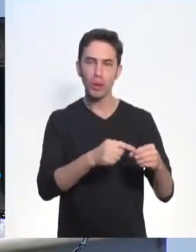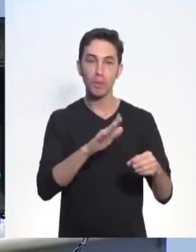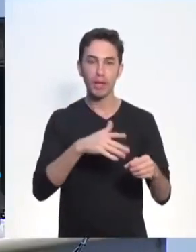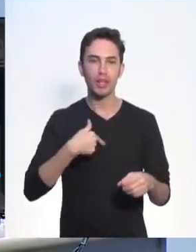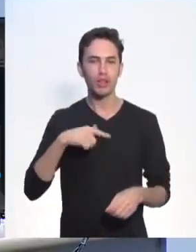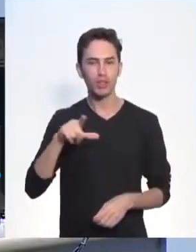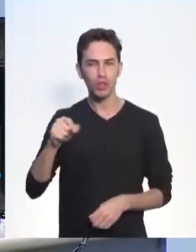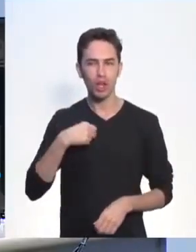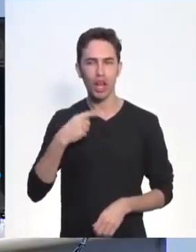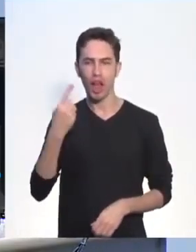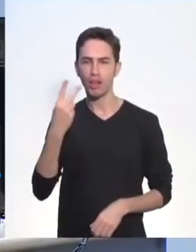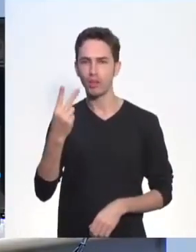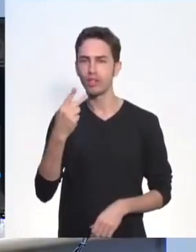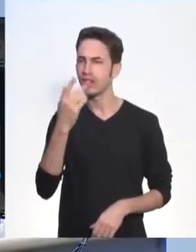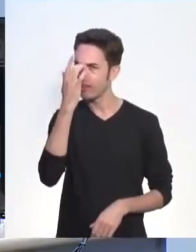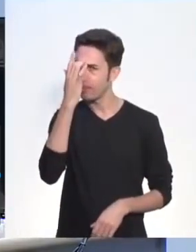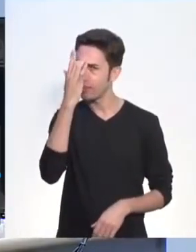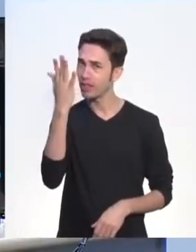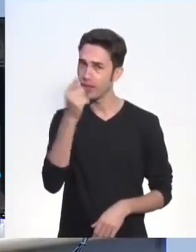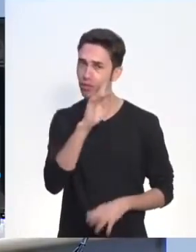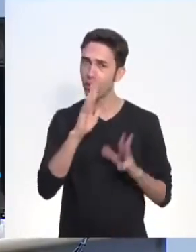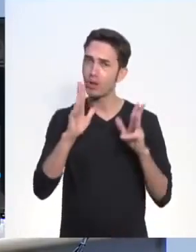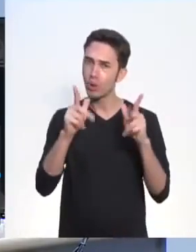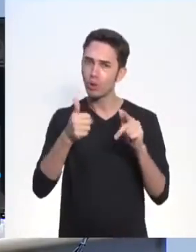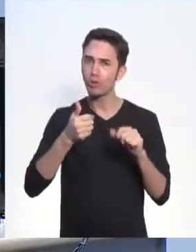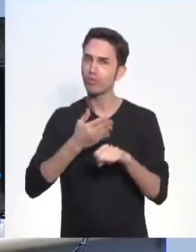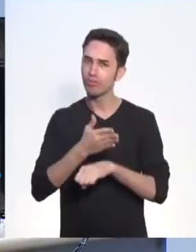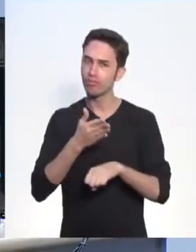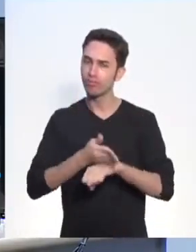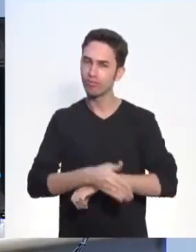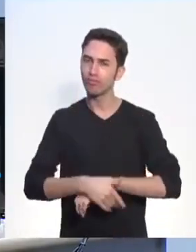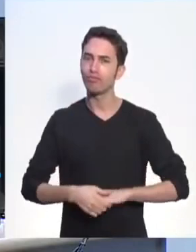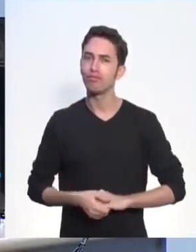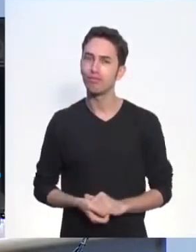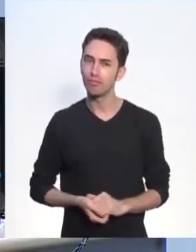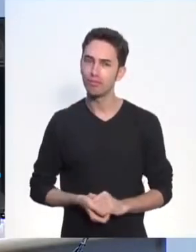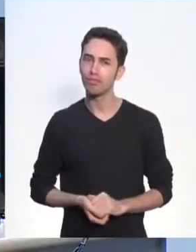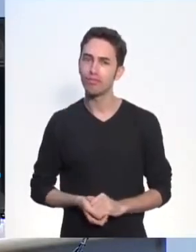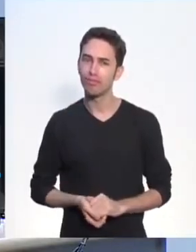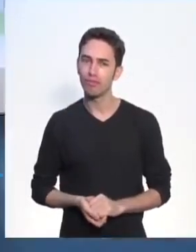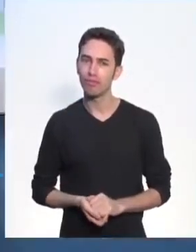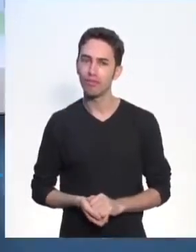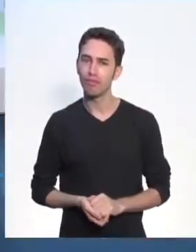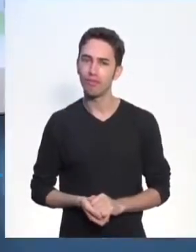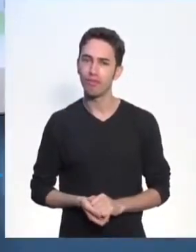Eu acho que vai ser um pouco mais fácil para todo mundo participar, tá?